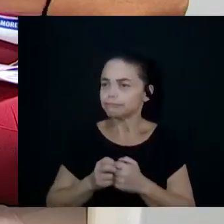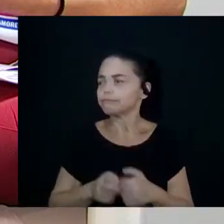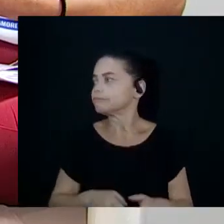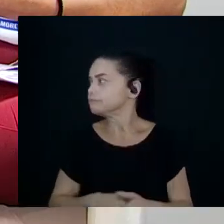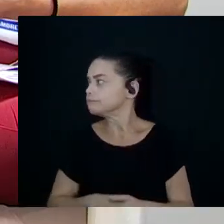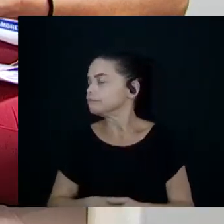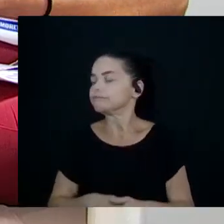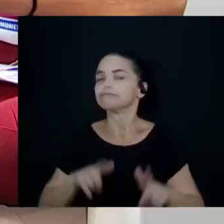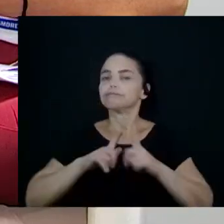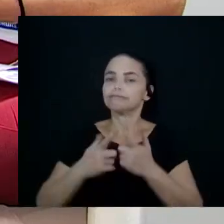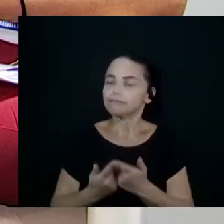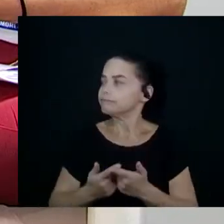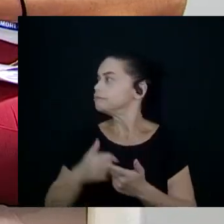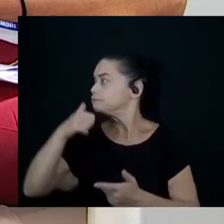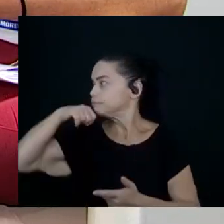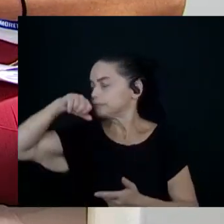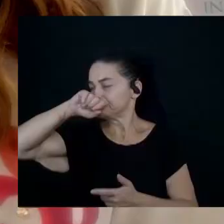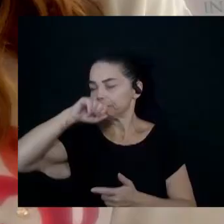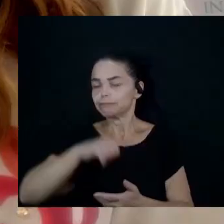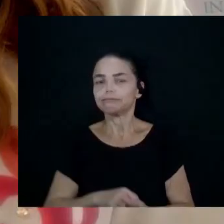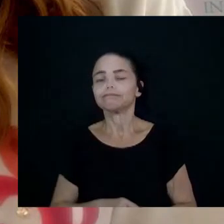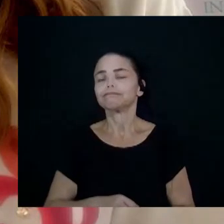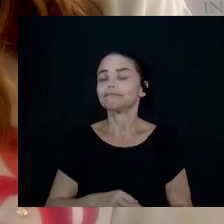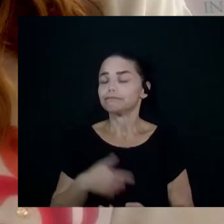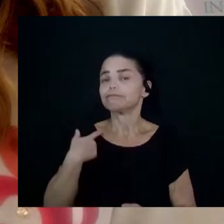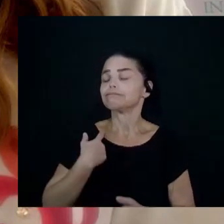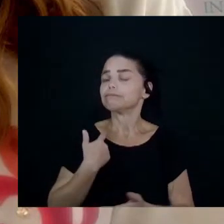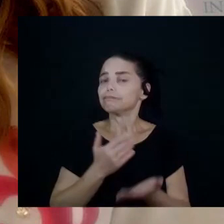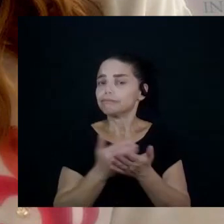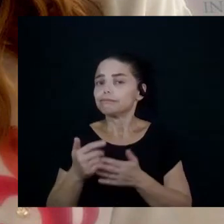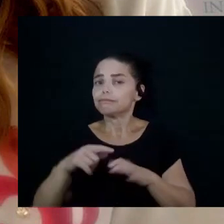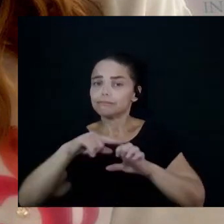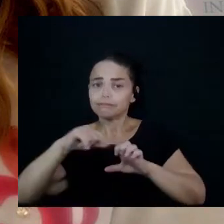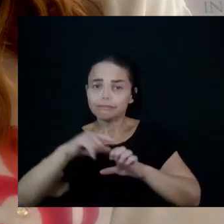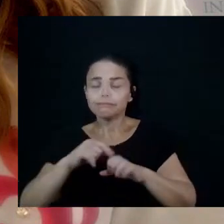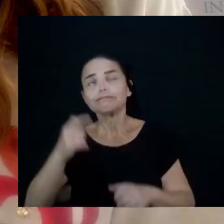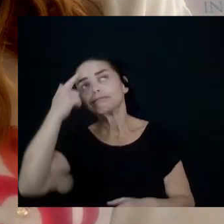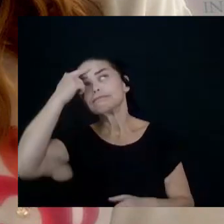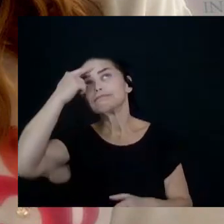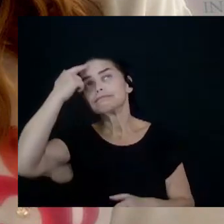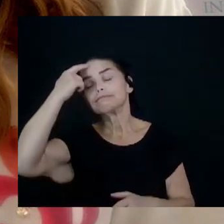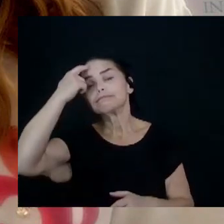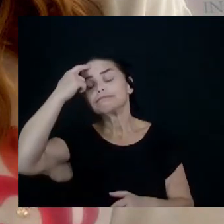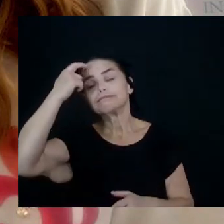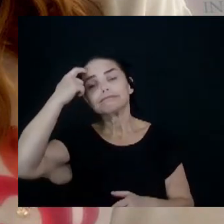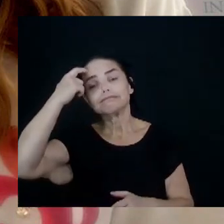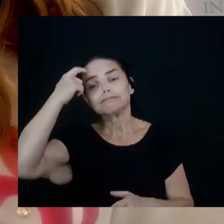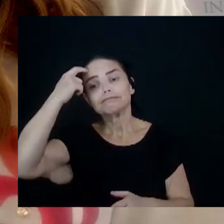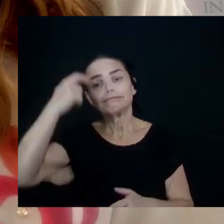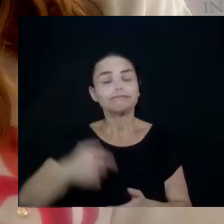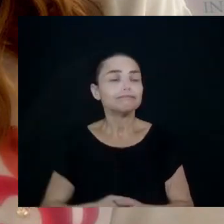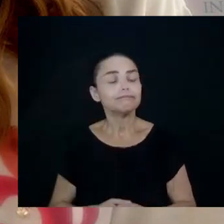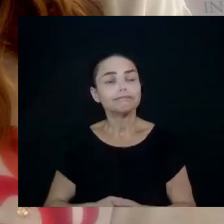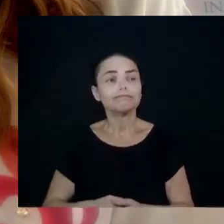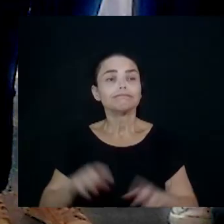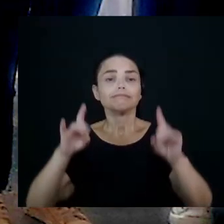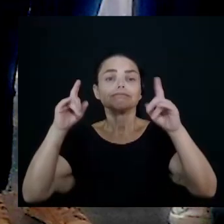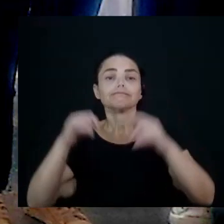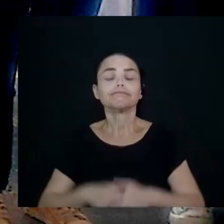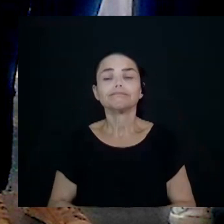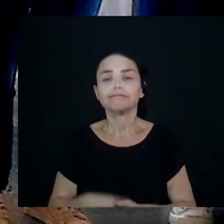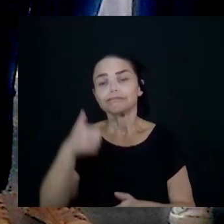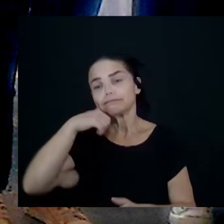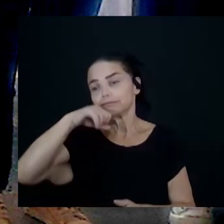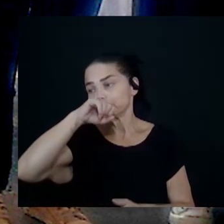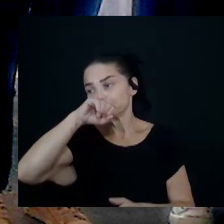mães, muitas começaram a empreender. Foi aí que surgiu essa vertente especial para as mamães empreendedoras.